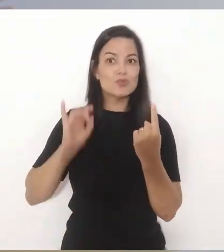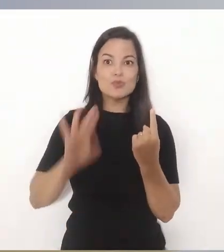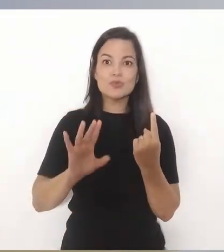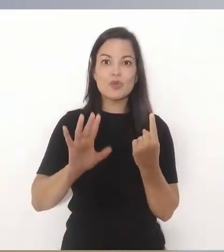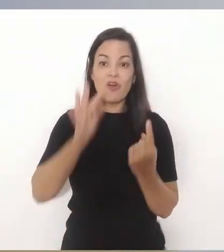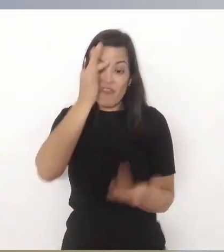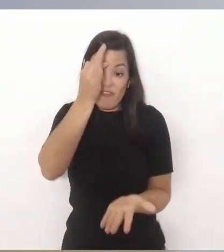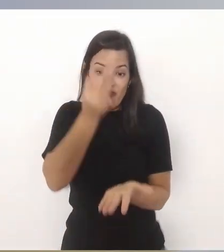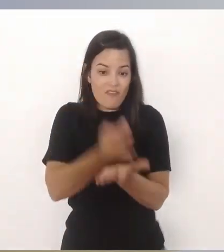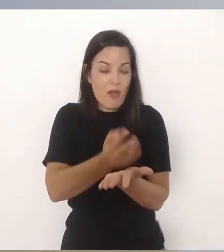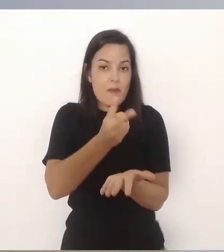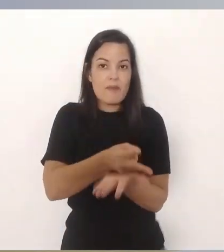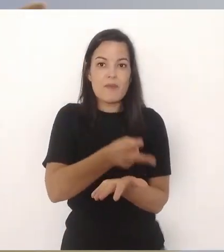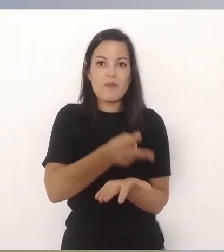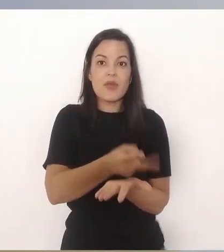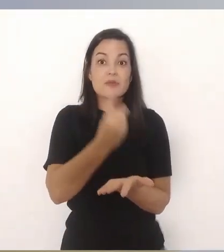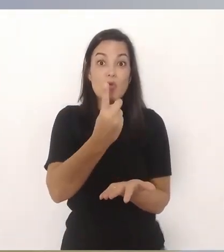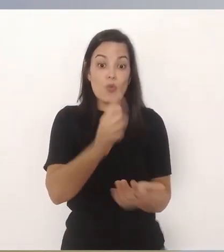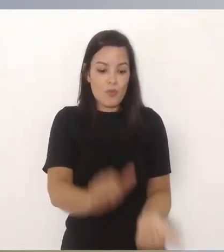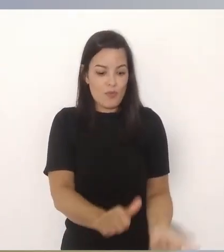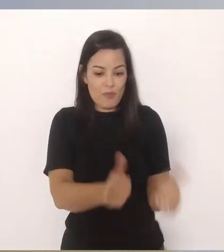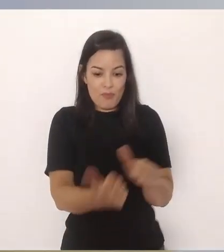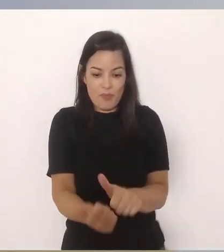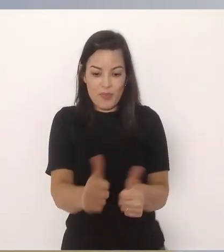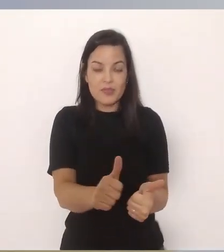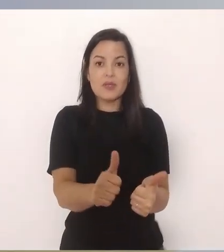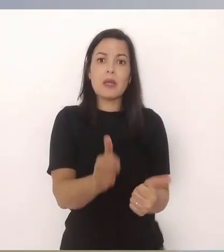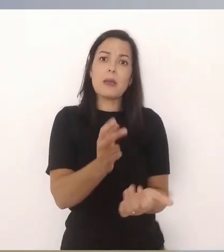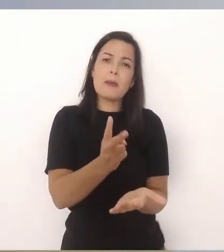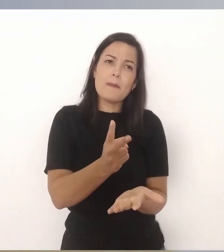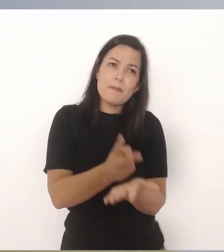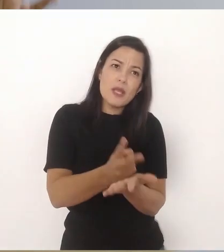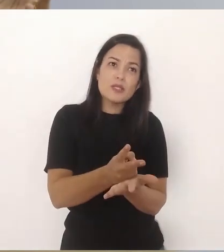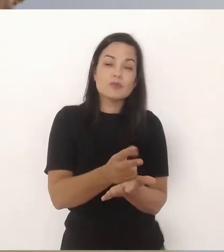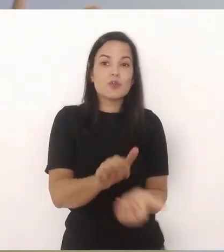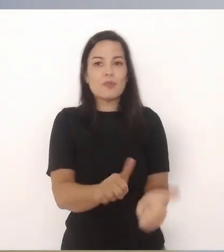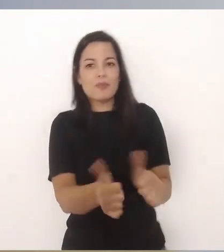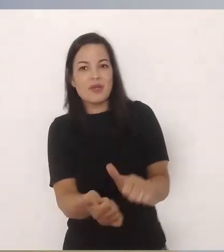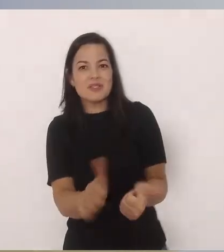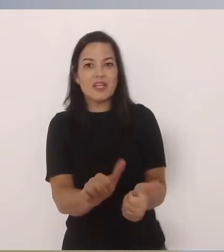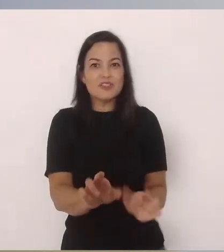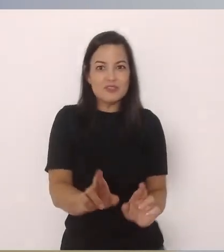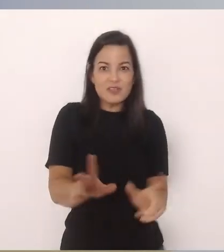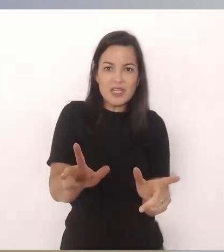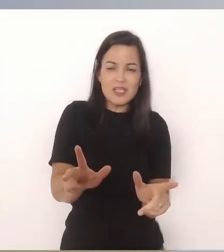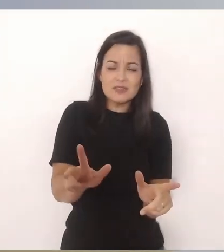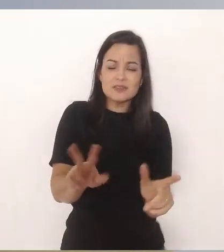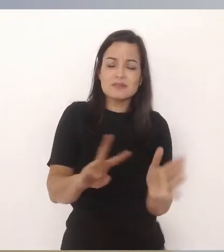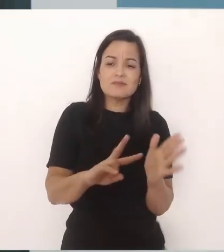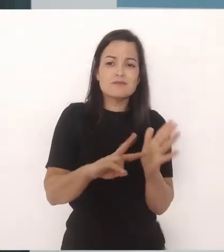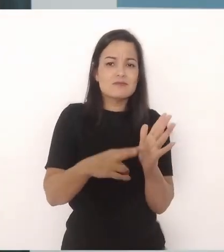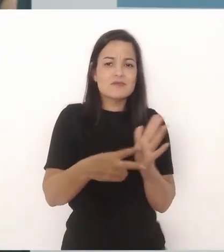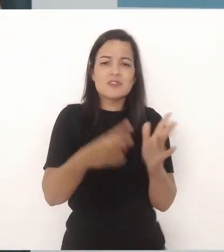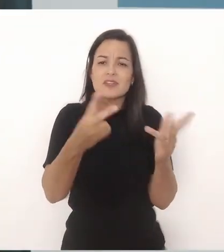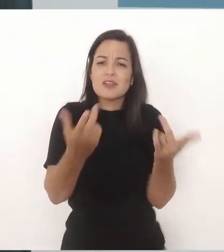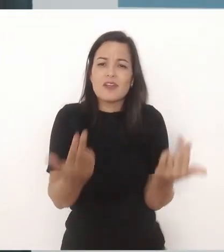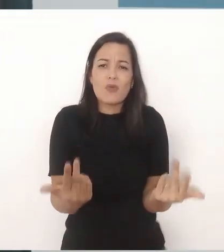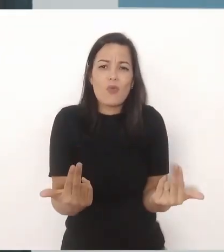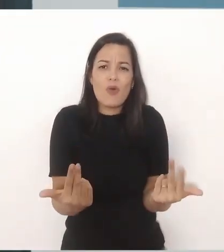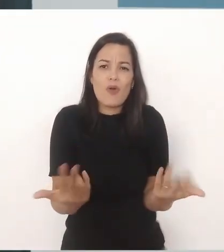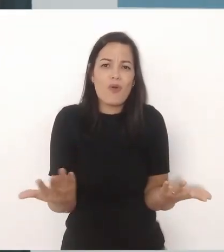um só batismo. Ainda que ele tenha formatos diferentes, é um e o mesmo batismo.